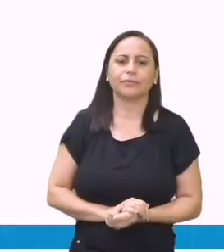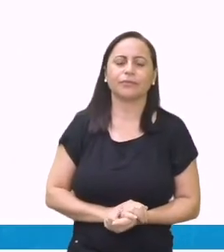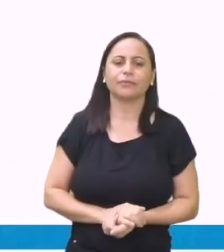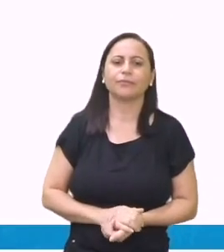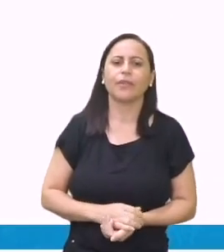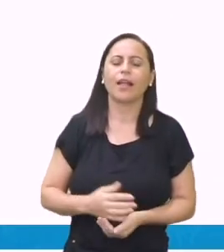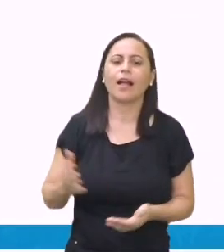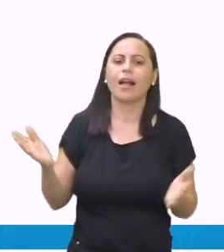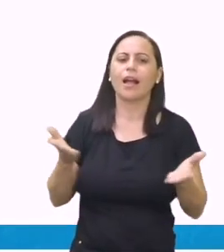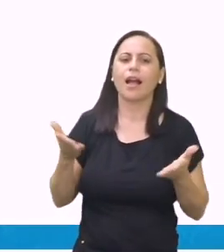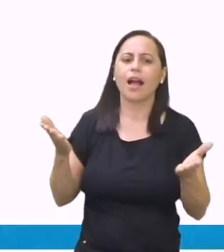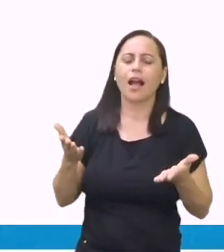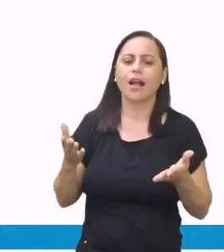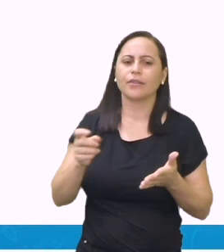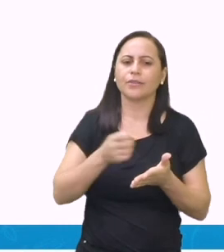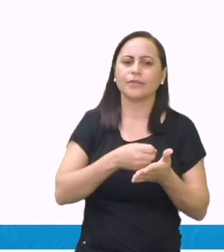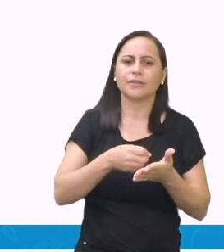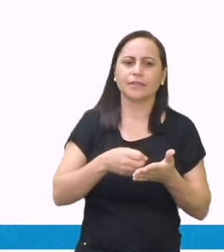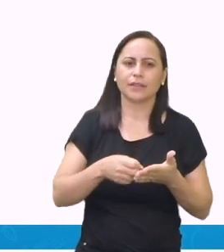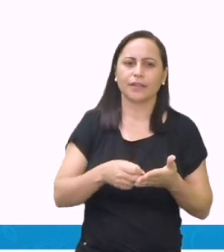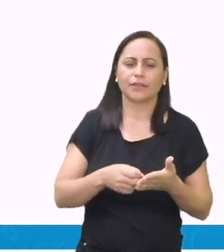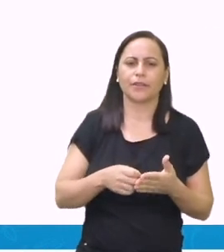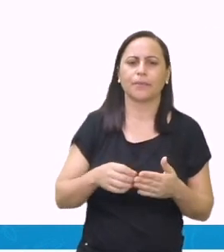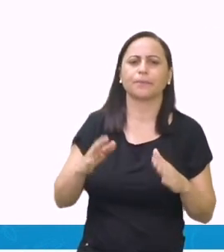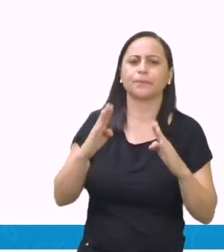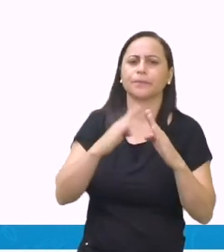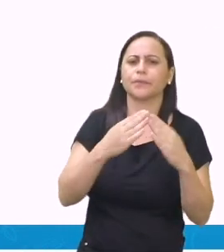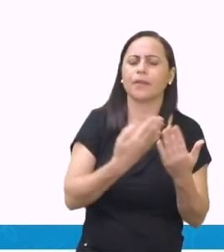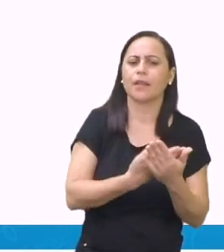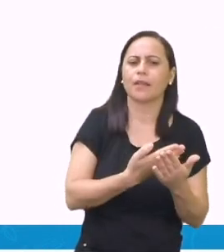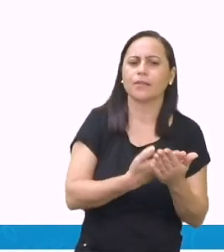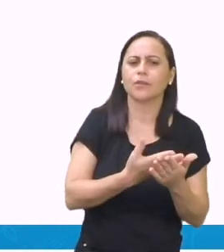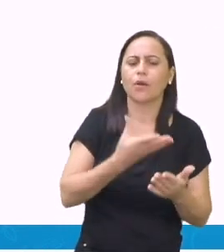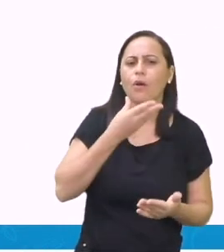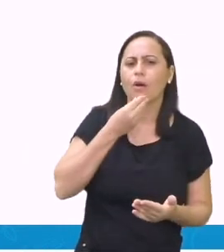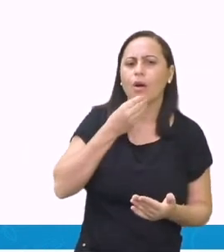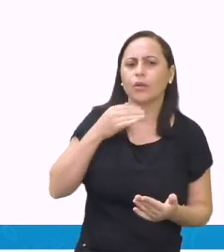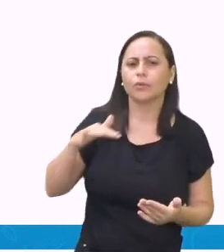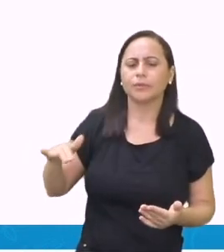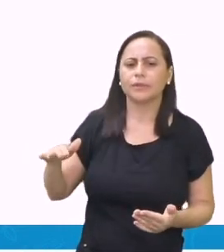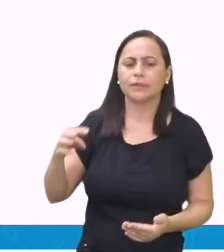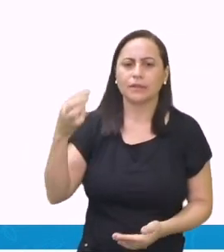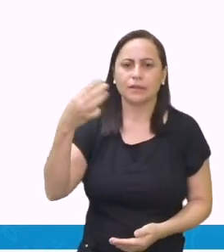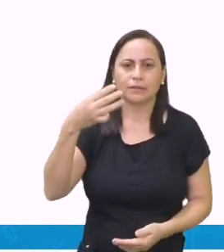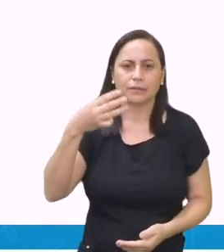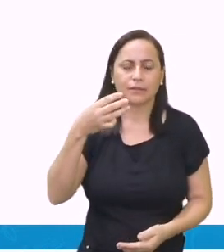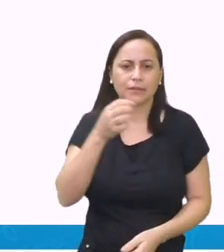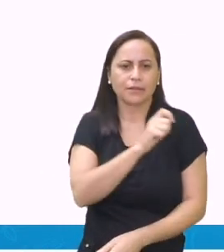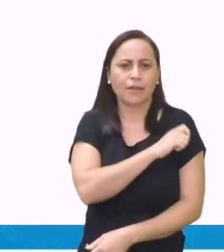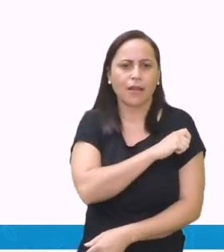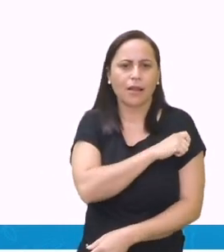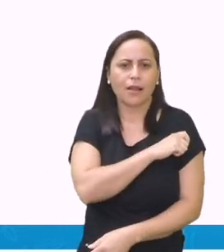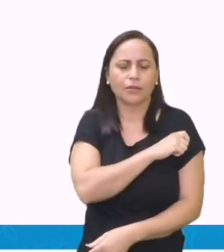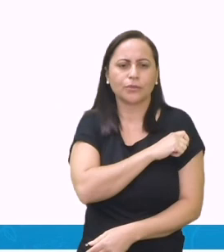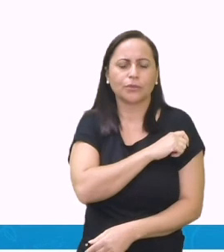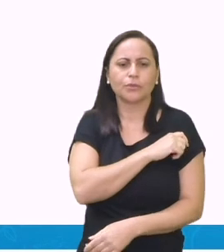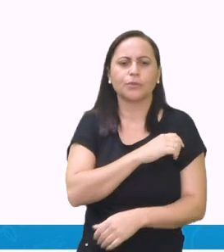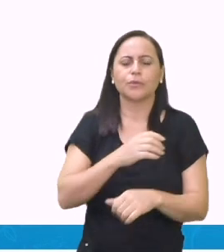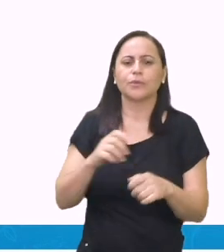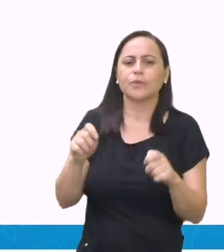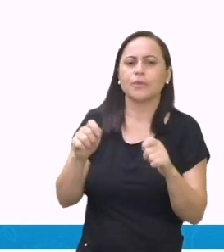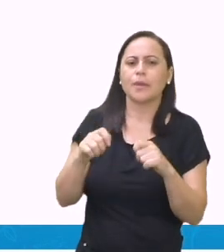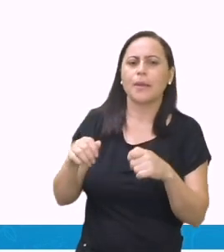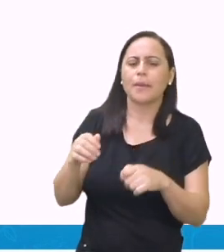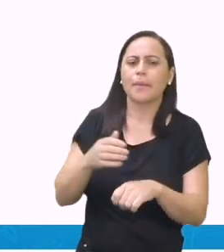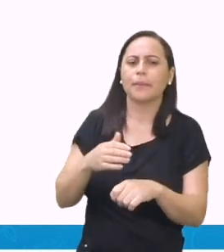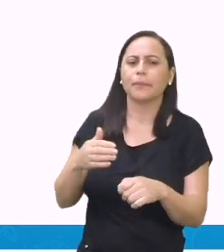escrever, ó, na escola de Anderson, 30 alunos participaram de uma gincana. escreva por extenso